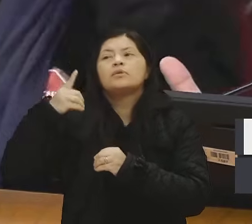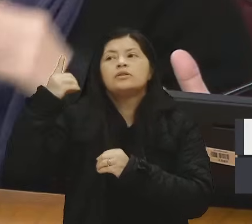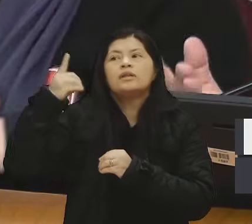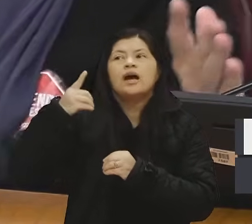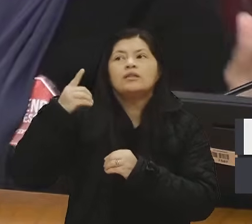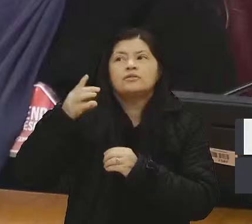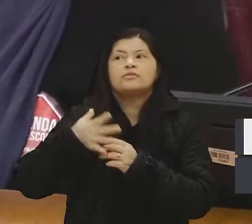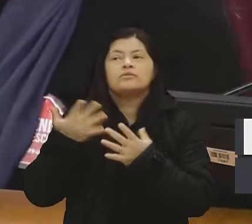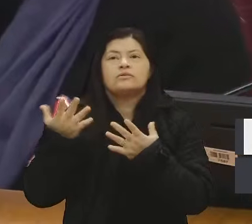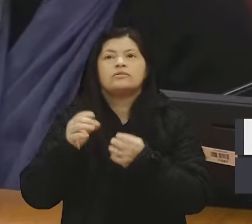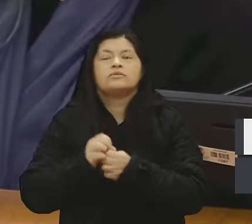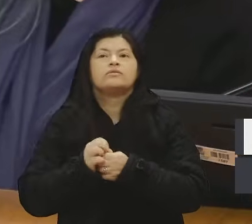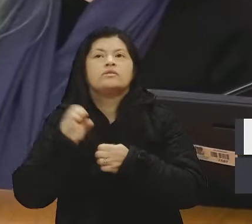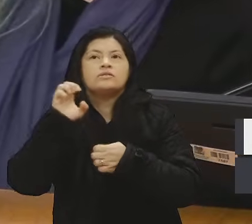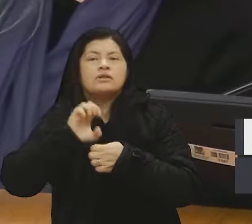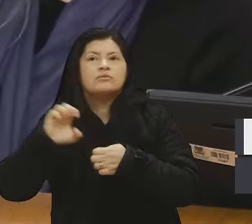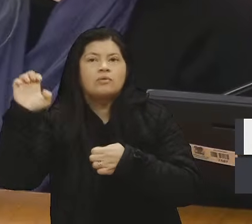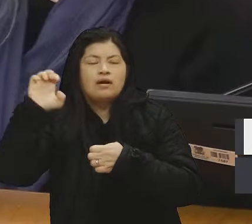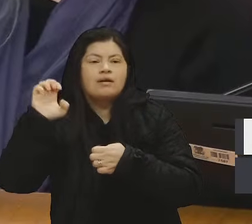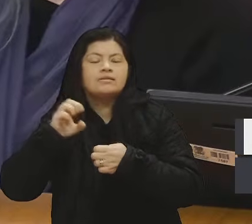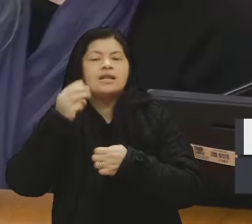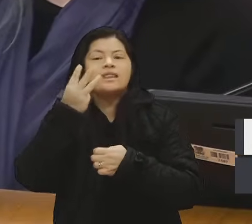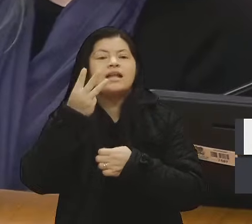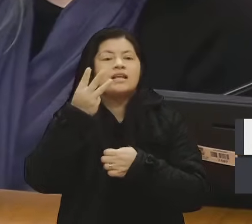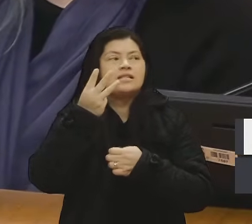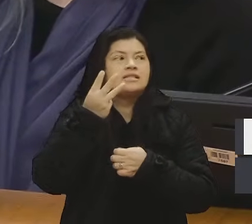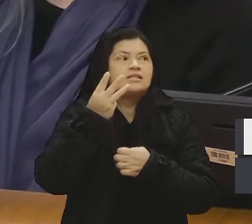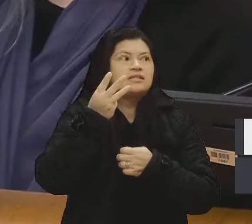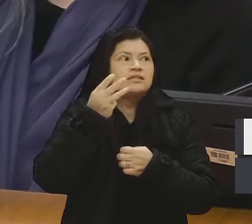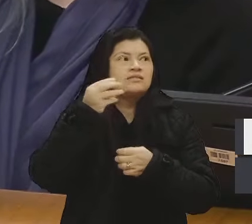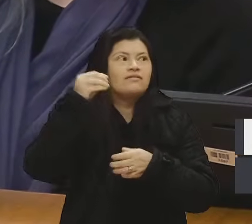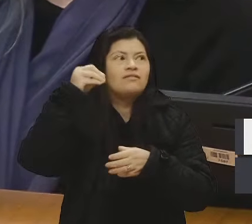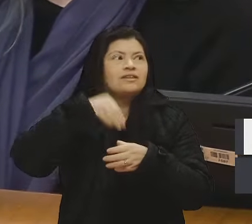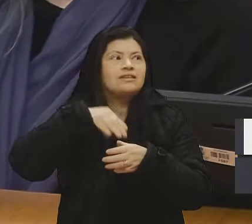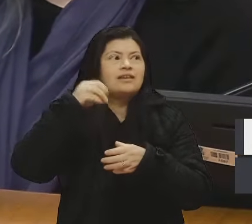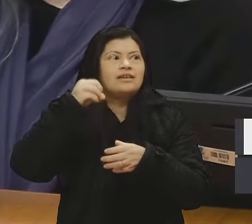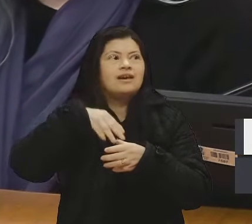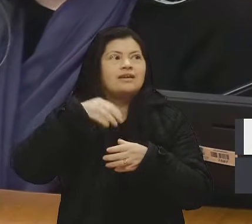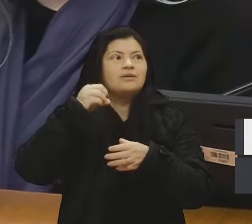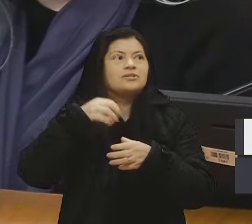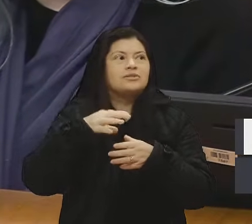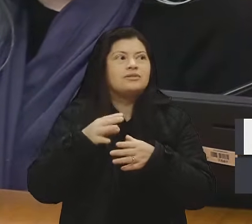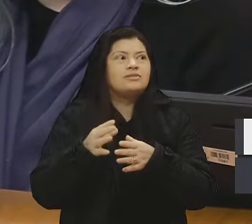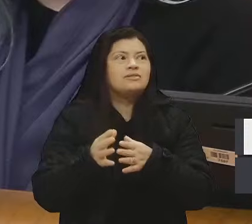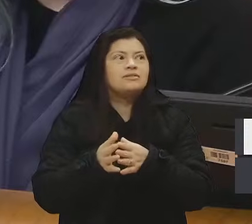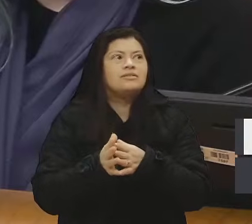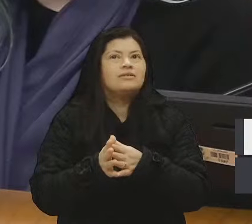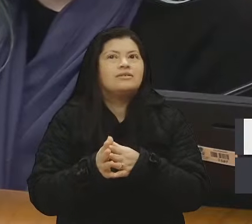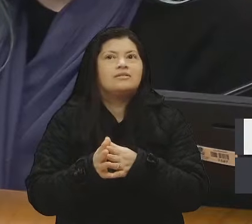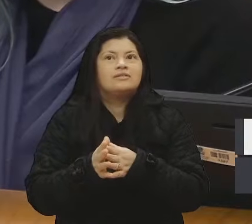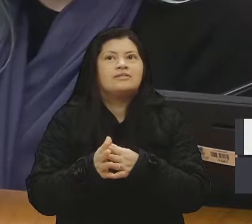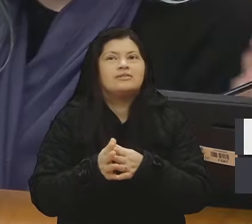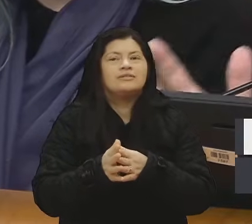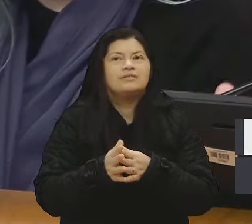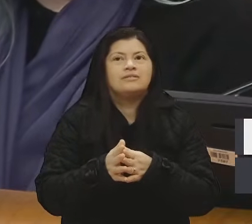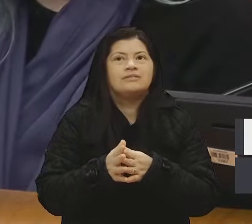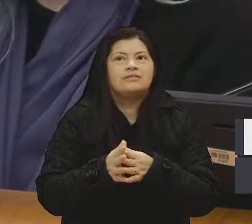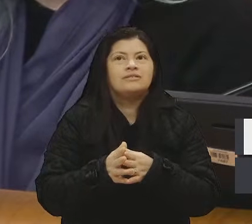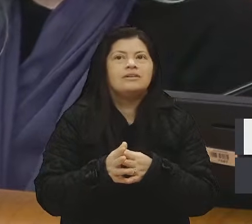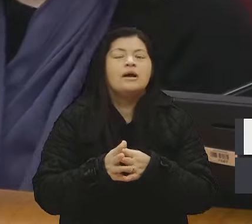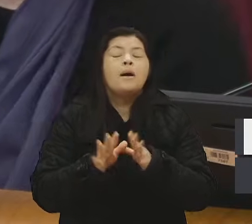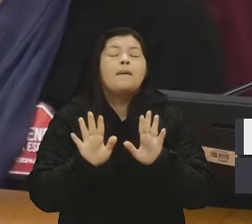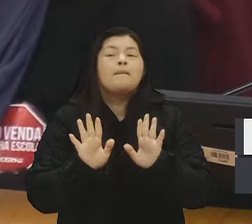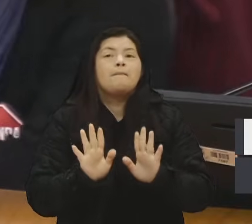deputados estaduais, 3 votos favoráveis estavam, né, ou estão com a atual gestão do governo do Estado, mas,